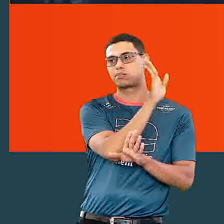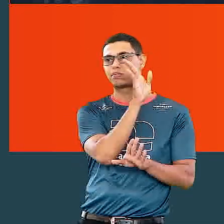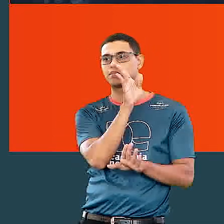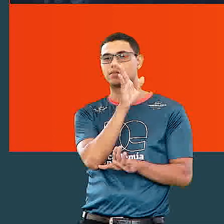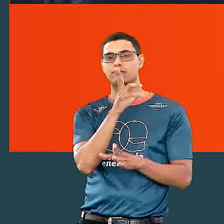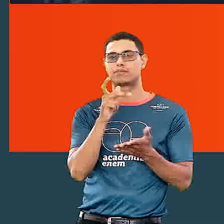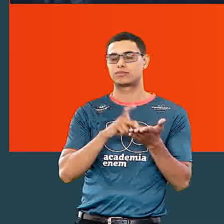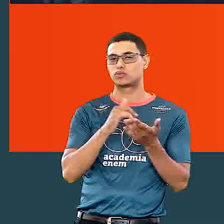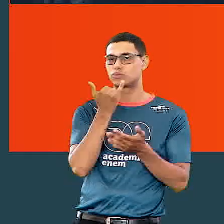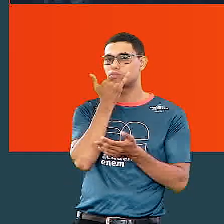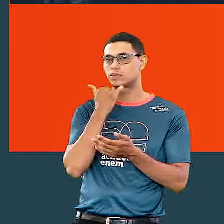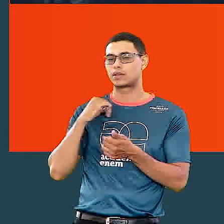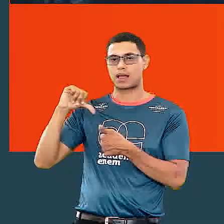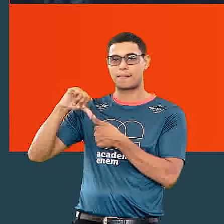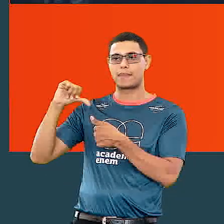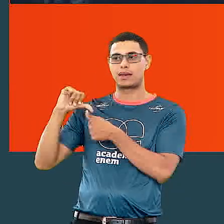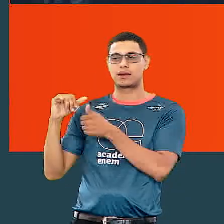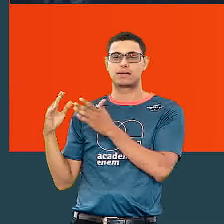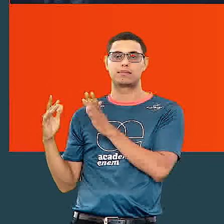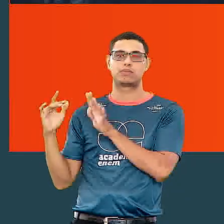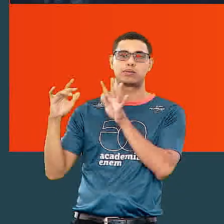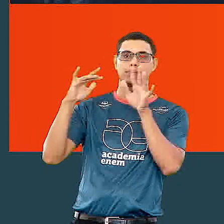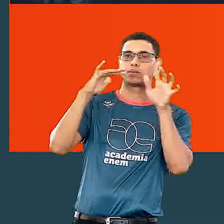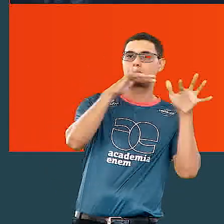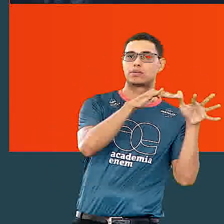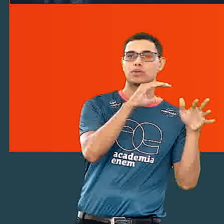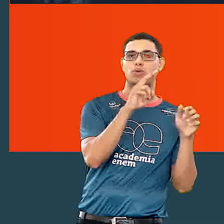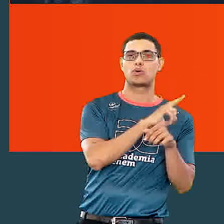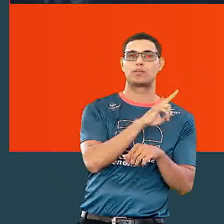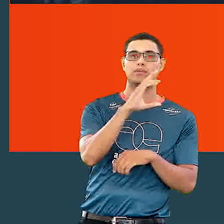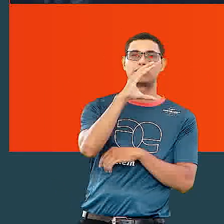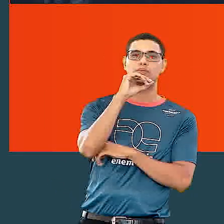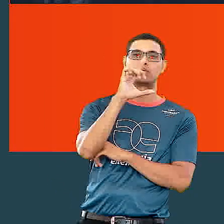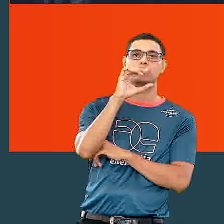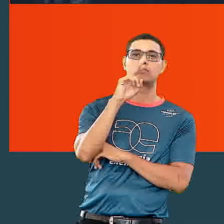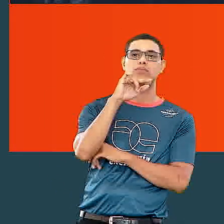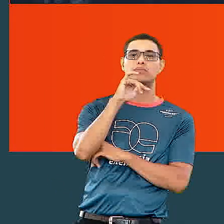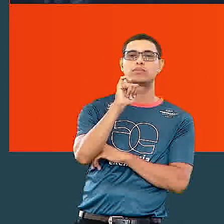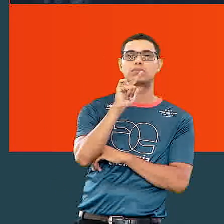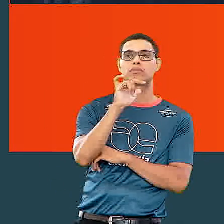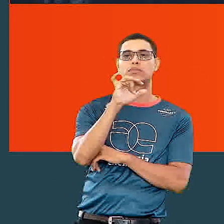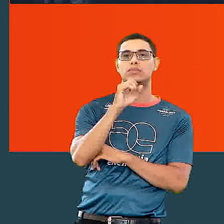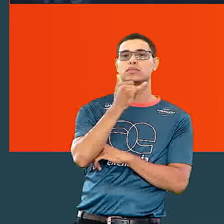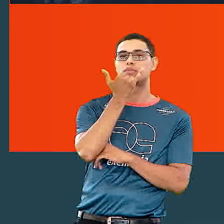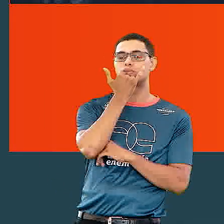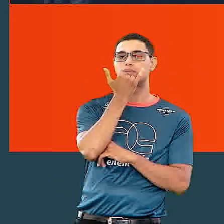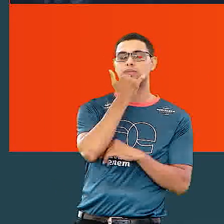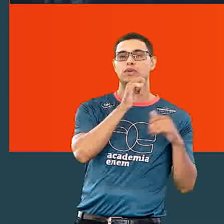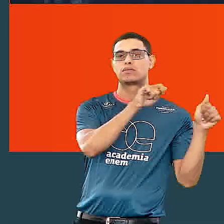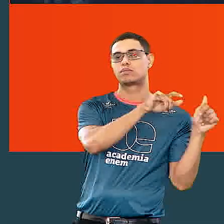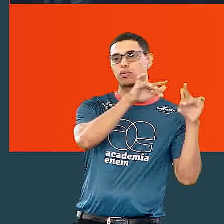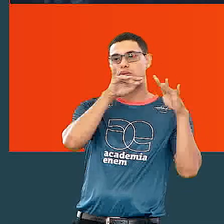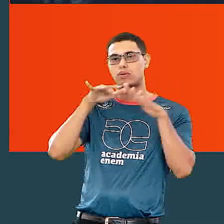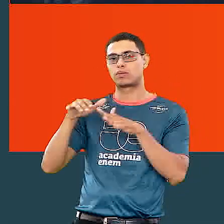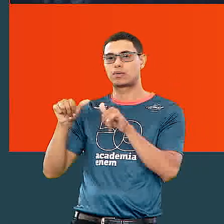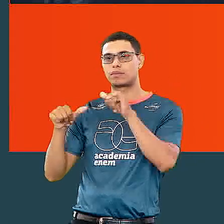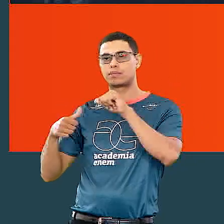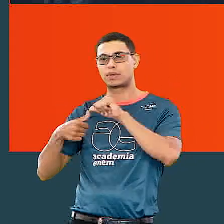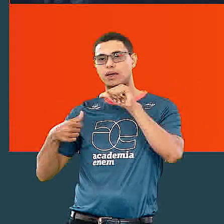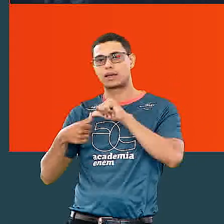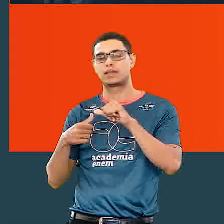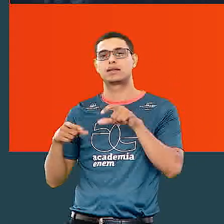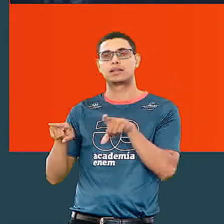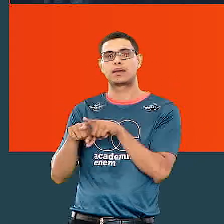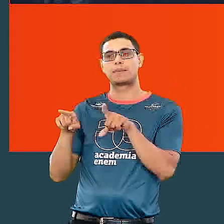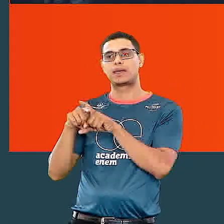colonialismo 1. Tudo bem? Colonialismo. Aí eles exploram a América toda e exploram o litoral